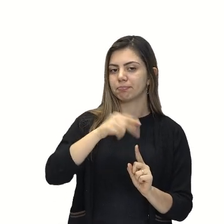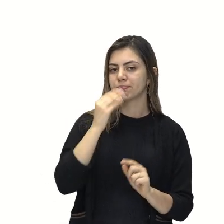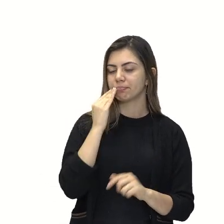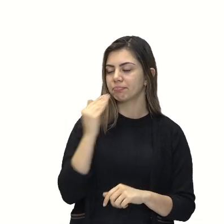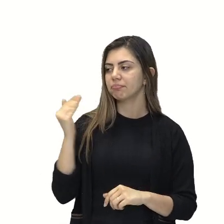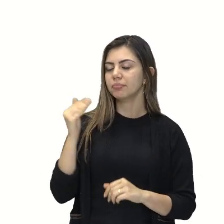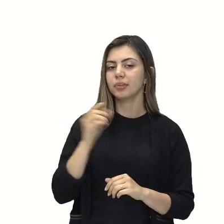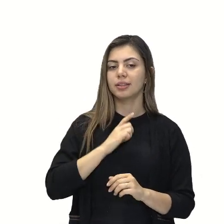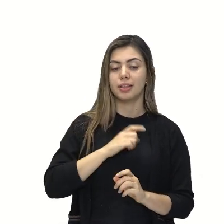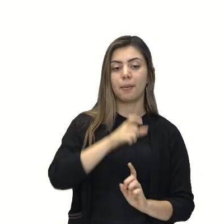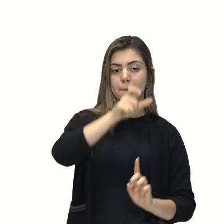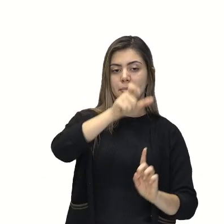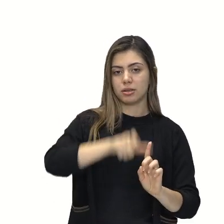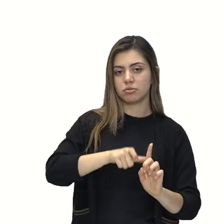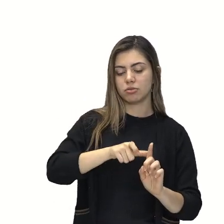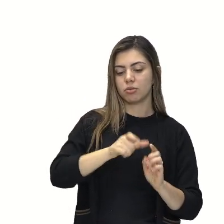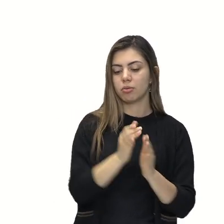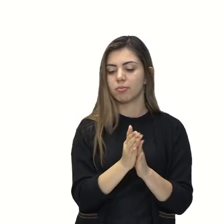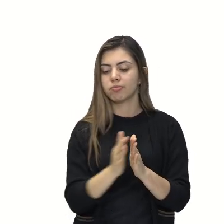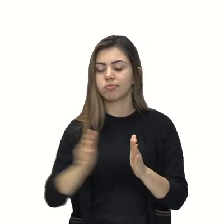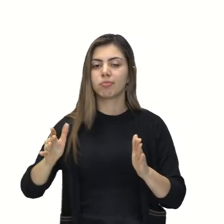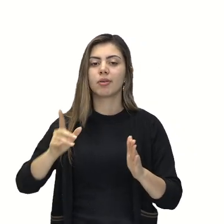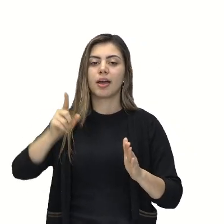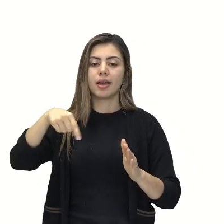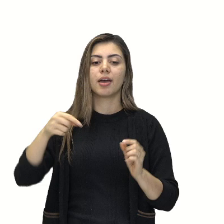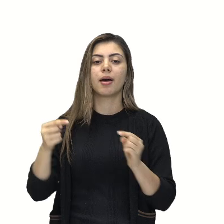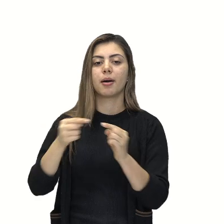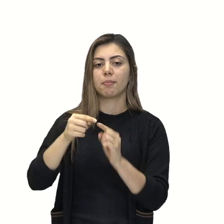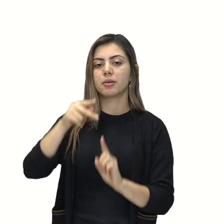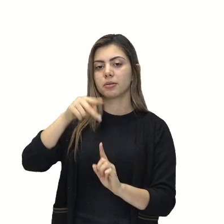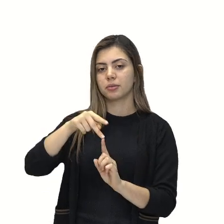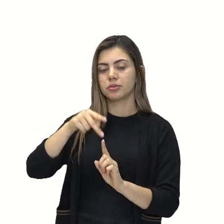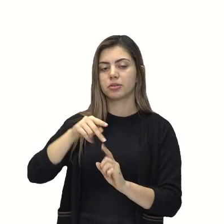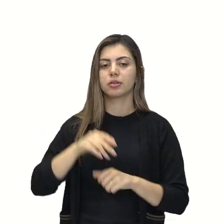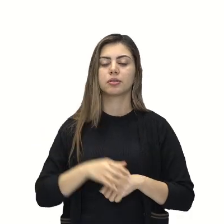predicado, tá? Predicado.